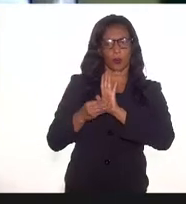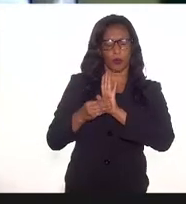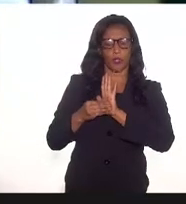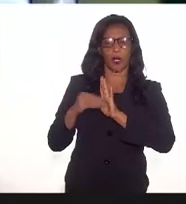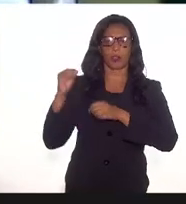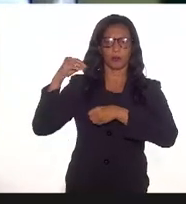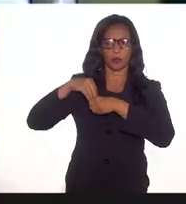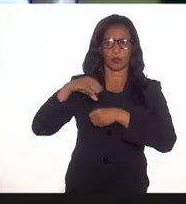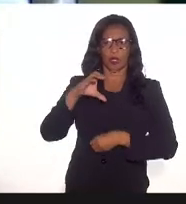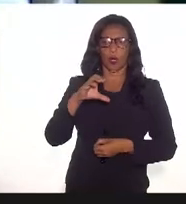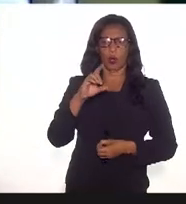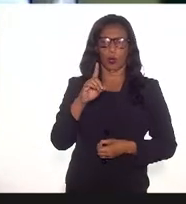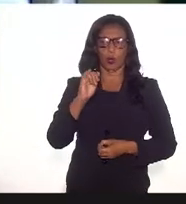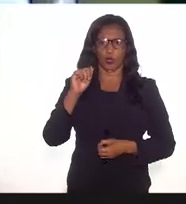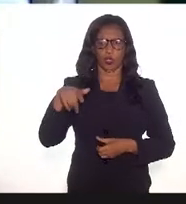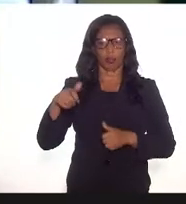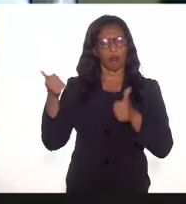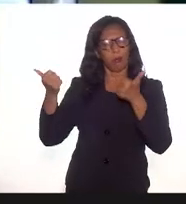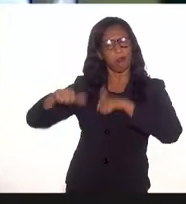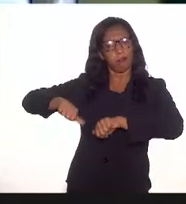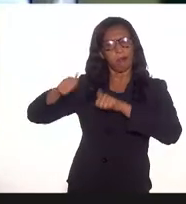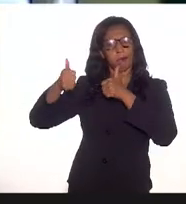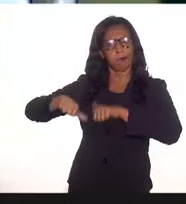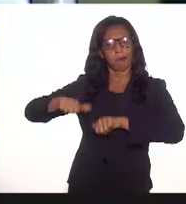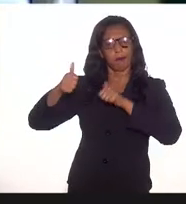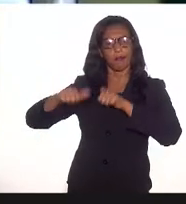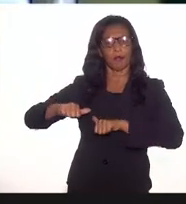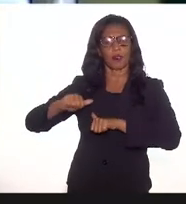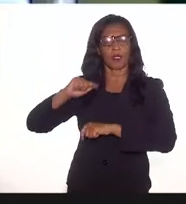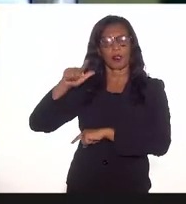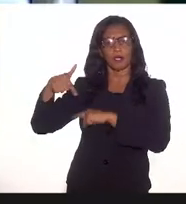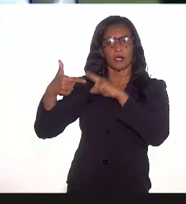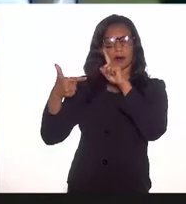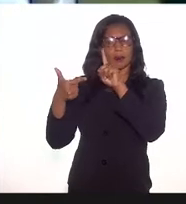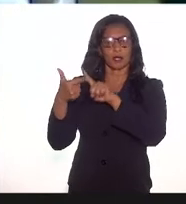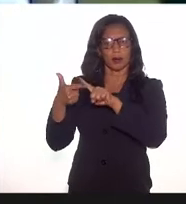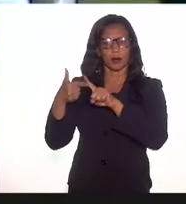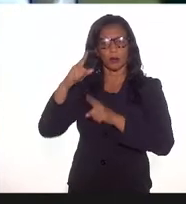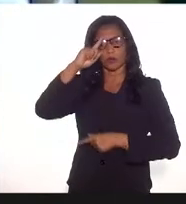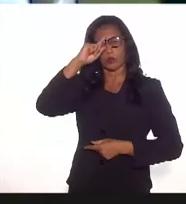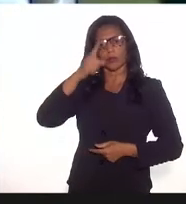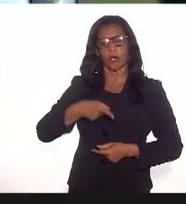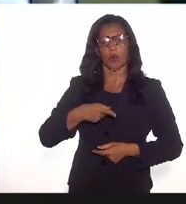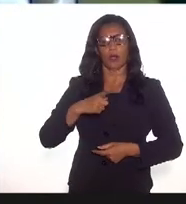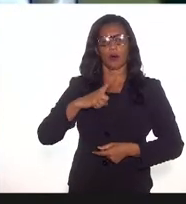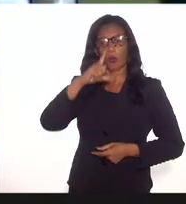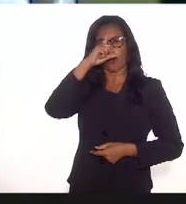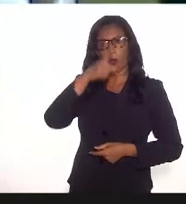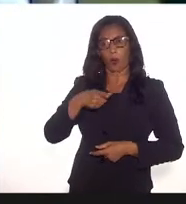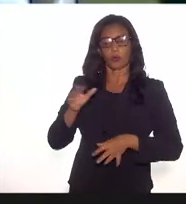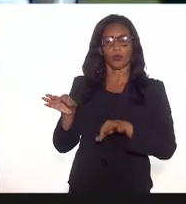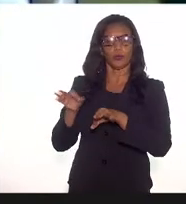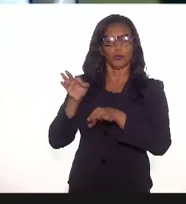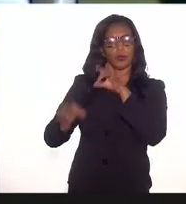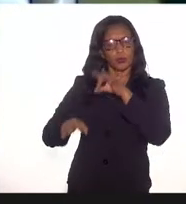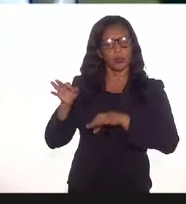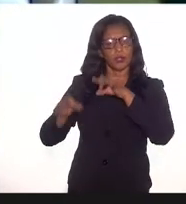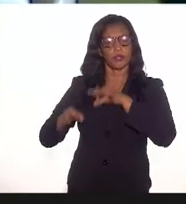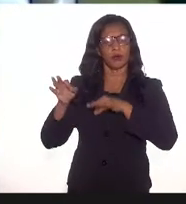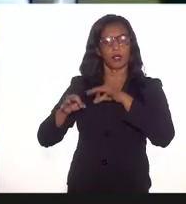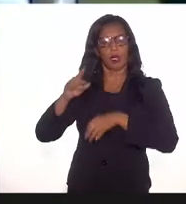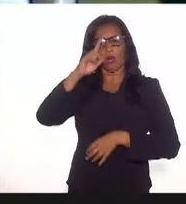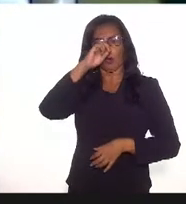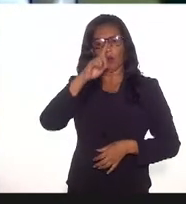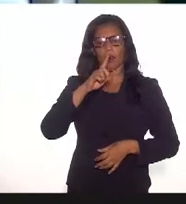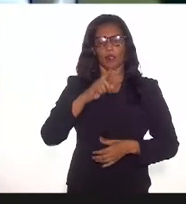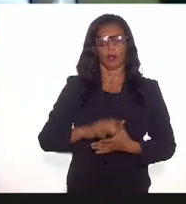Codim, os pedidos têm sido analisados e até segunda ordem, até uma ordem judicial que determine que